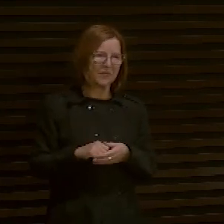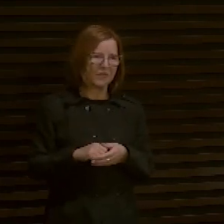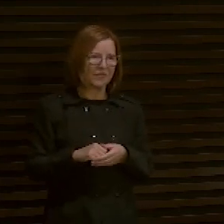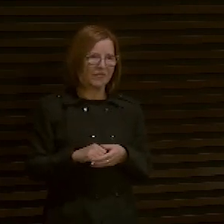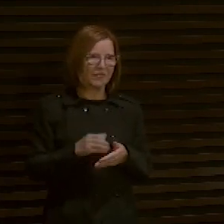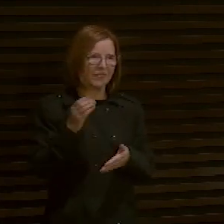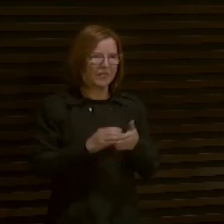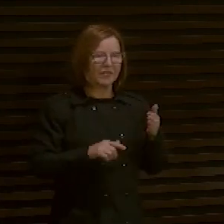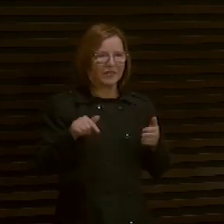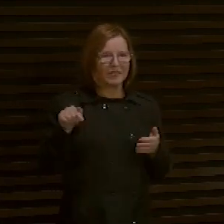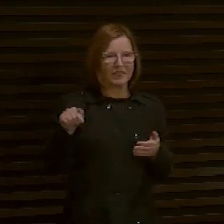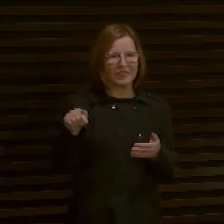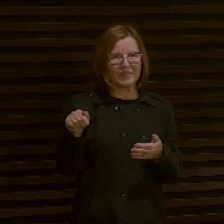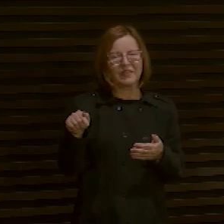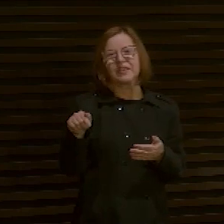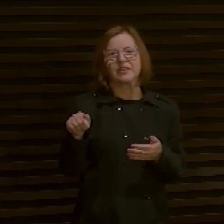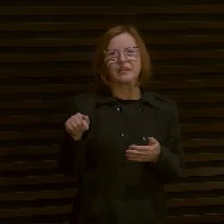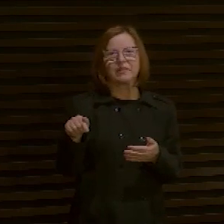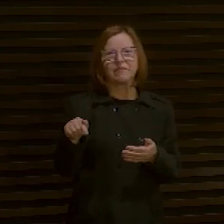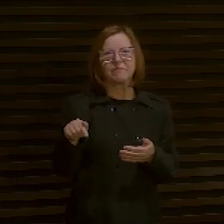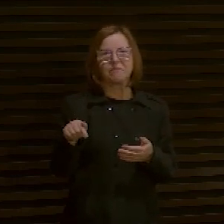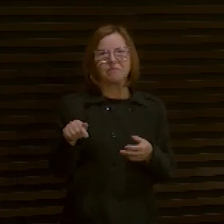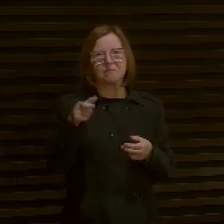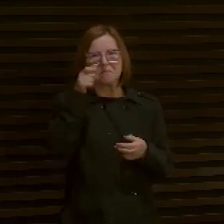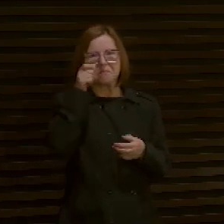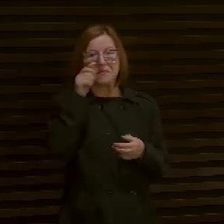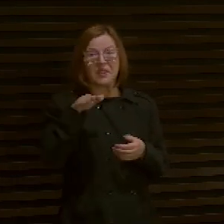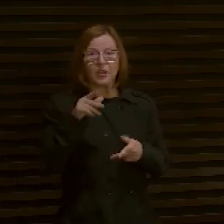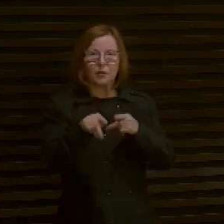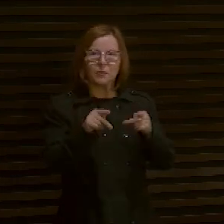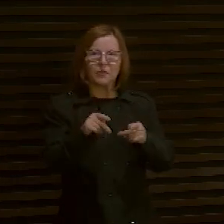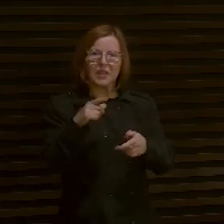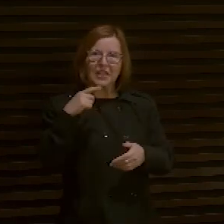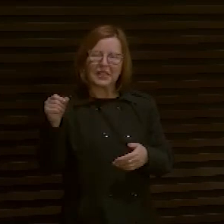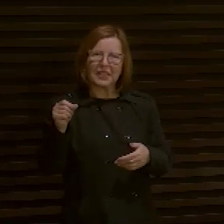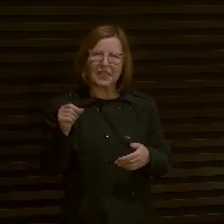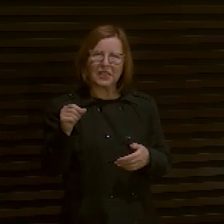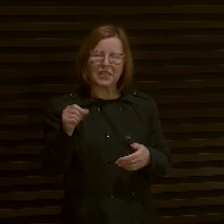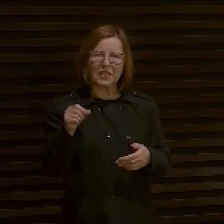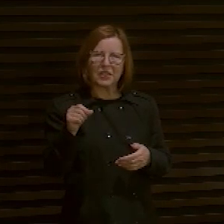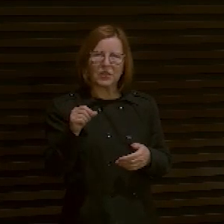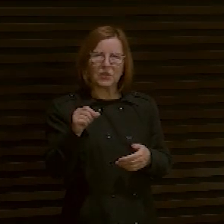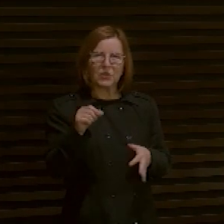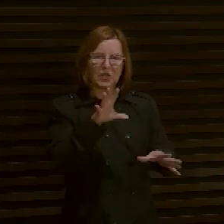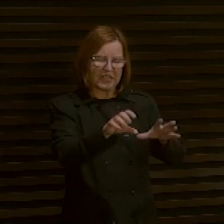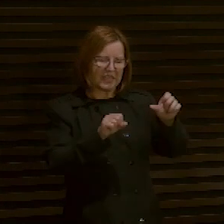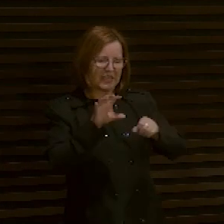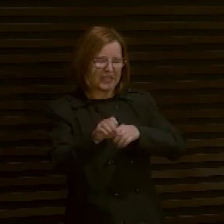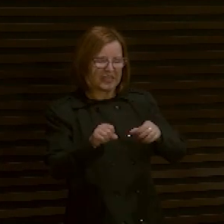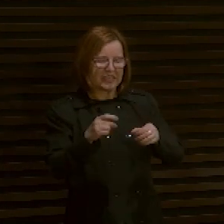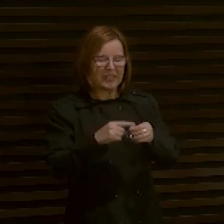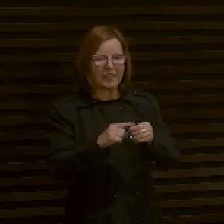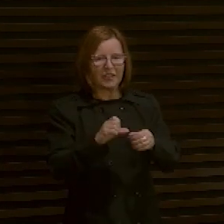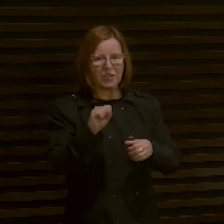do capítulo 7 mesmo, olha que interessante. Então o povo saiu e saqueou o arraial dos sírios. E assim uma medida da